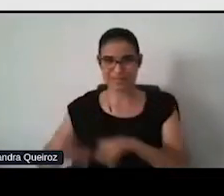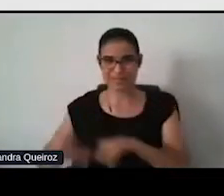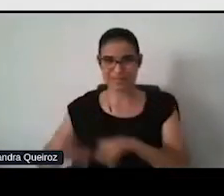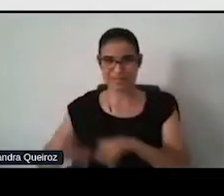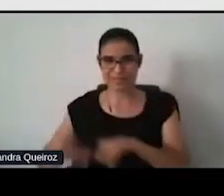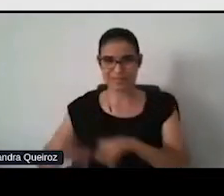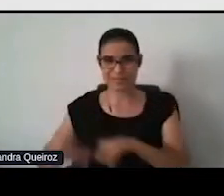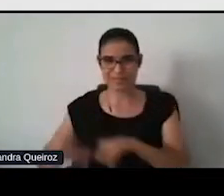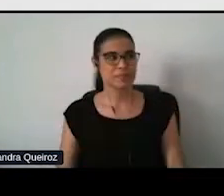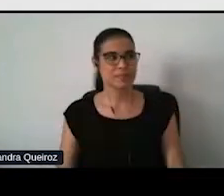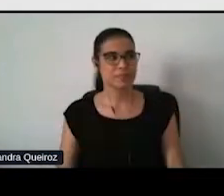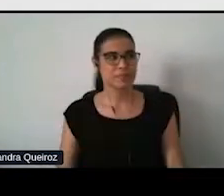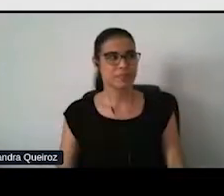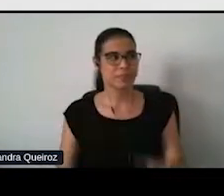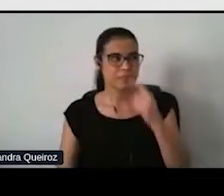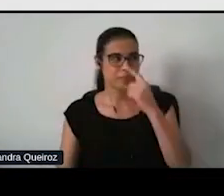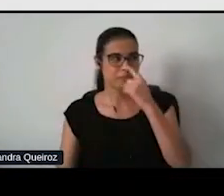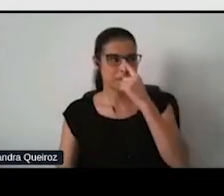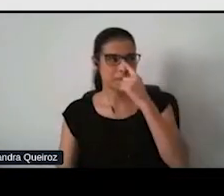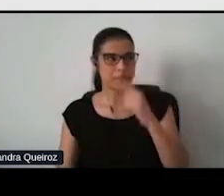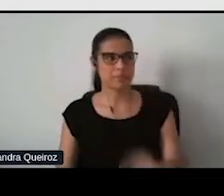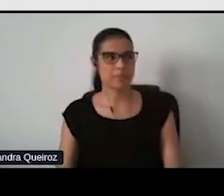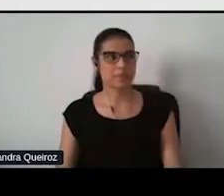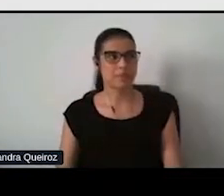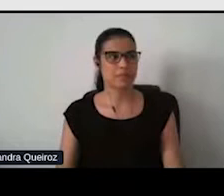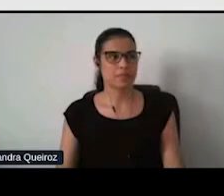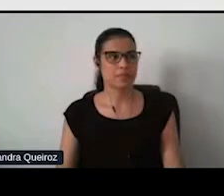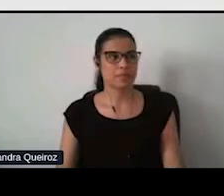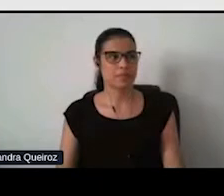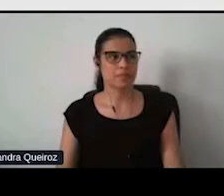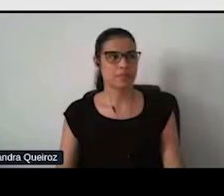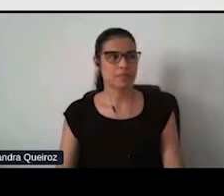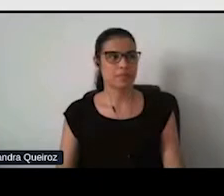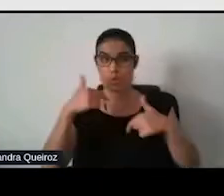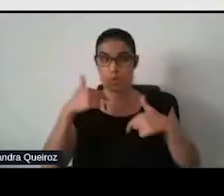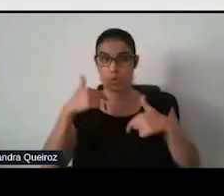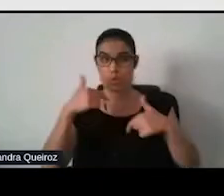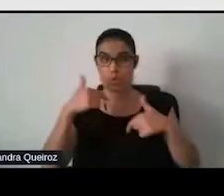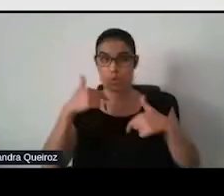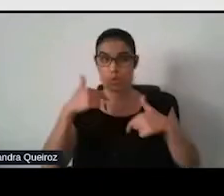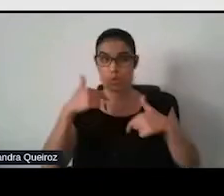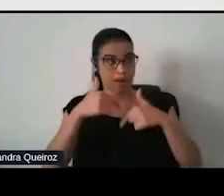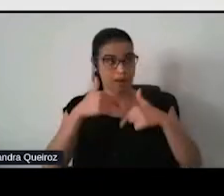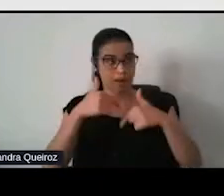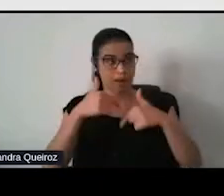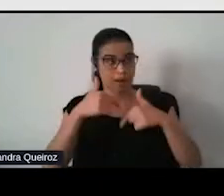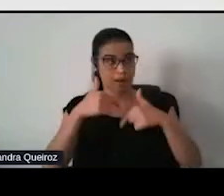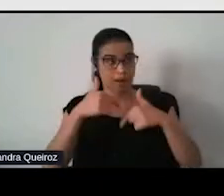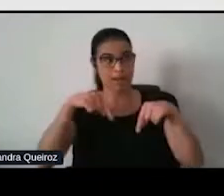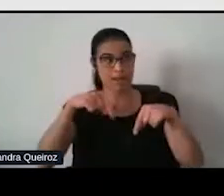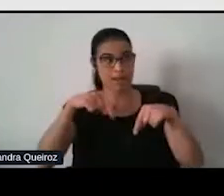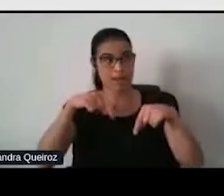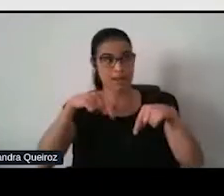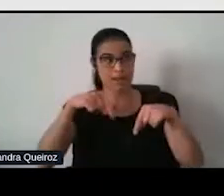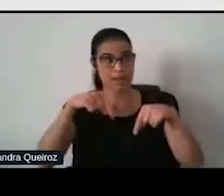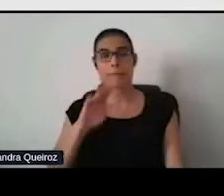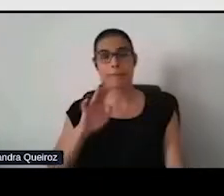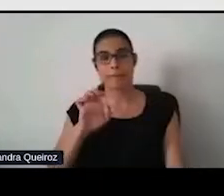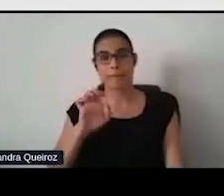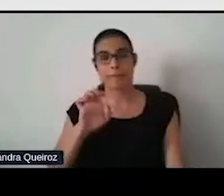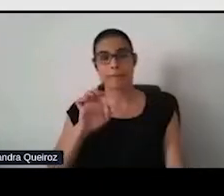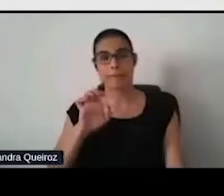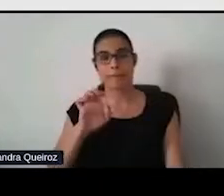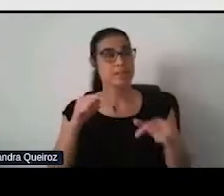Aqui na BevTech eu trabalho como especialista de BI. Eu sou formada em Engenharia de Produção pela FEI e